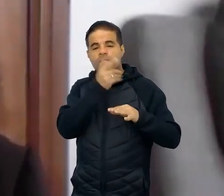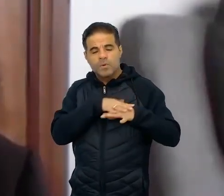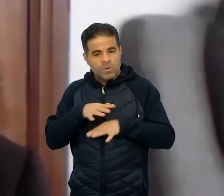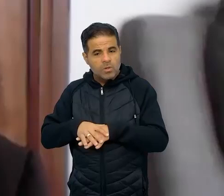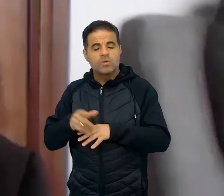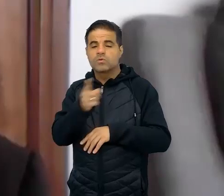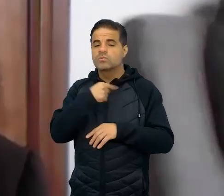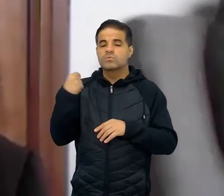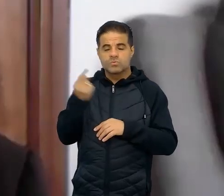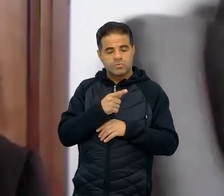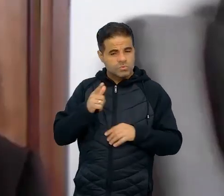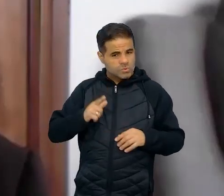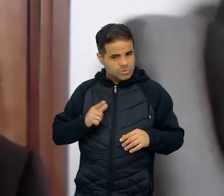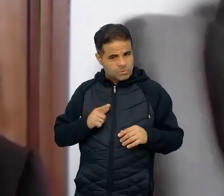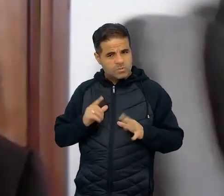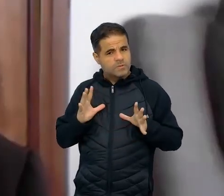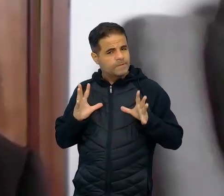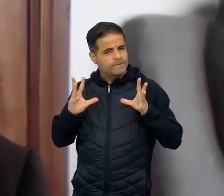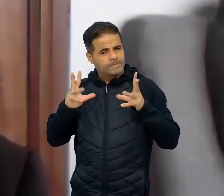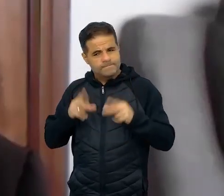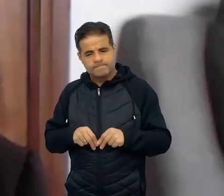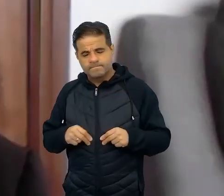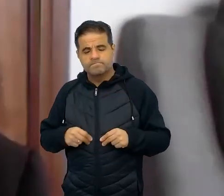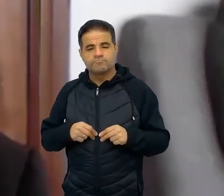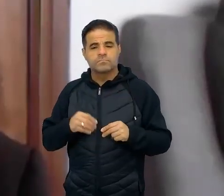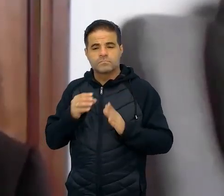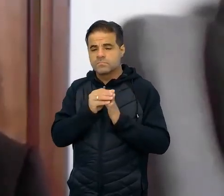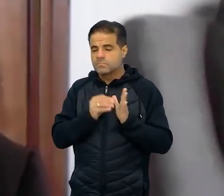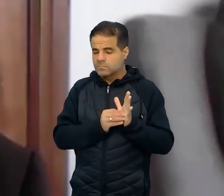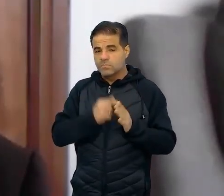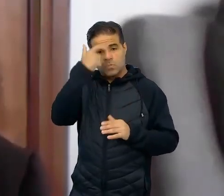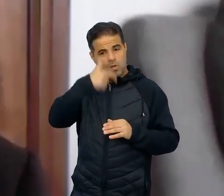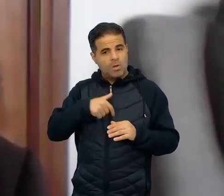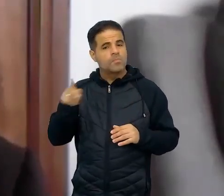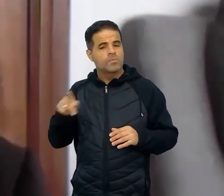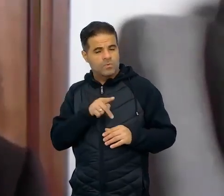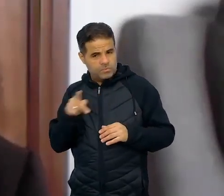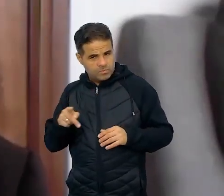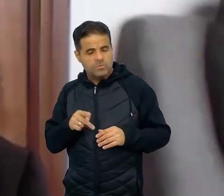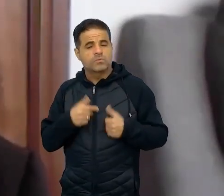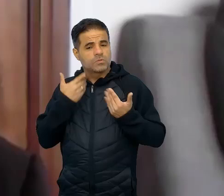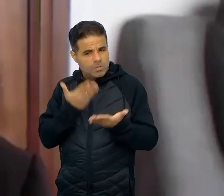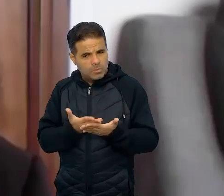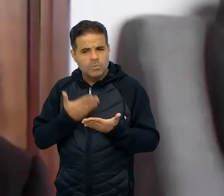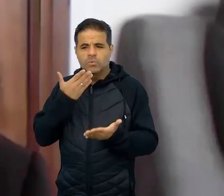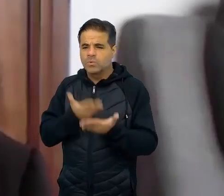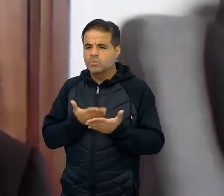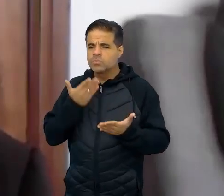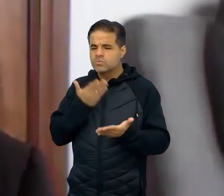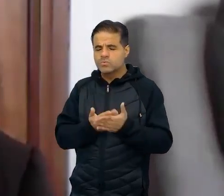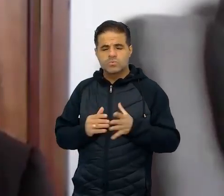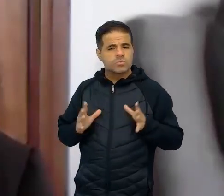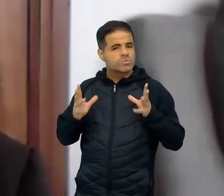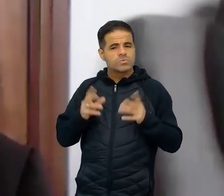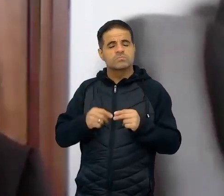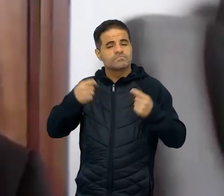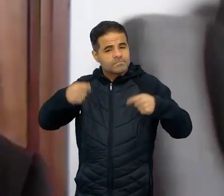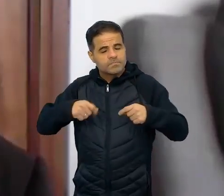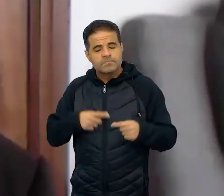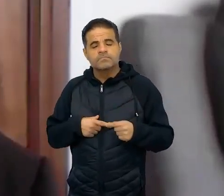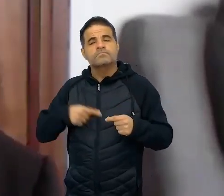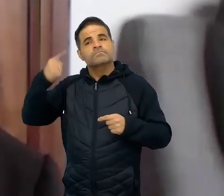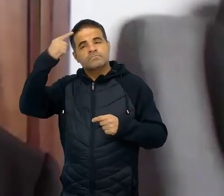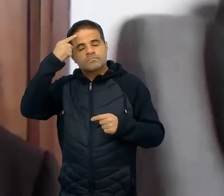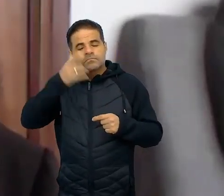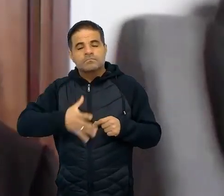que nós temos todo, né, como enquanto professores, né, que nós estudamos, tudo que nós temos que